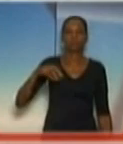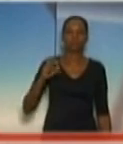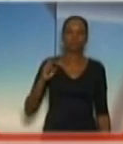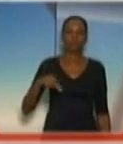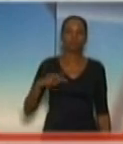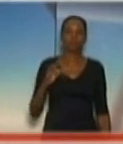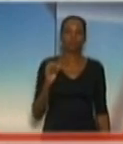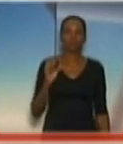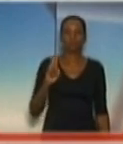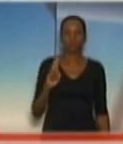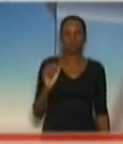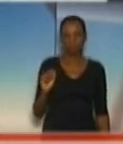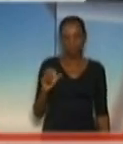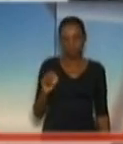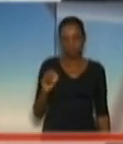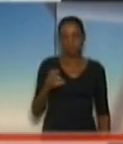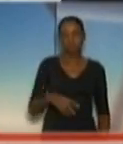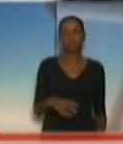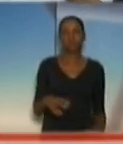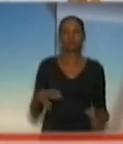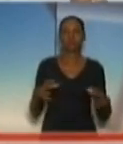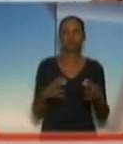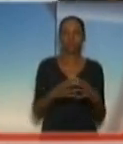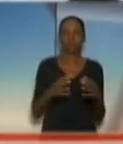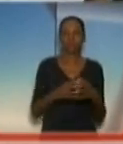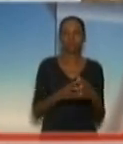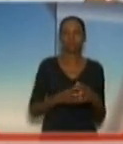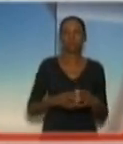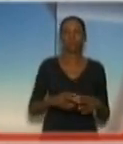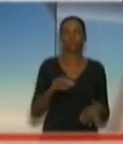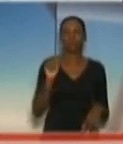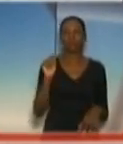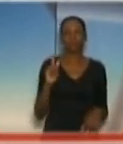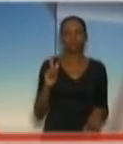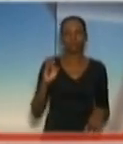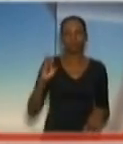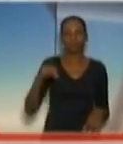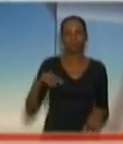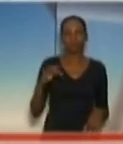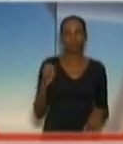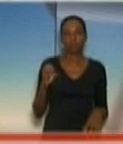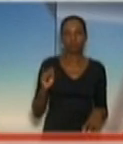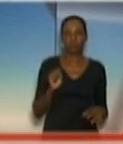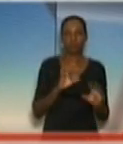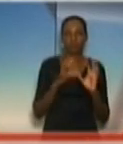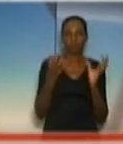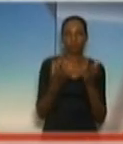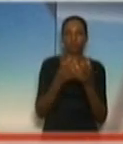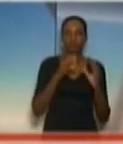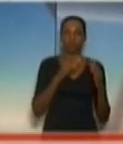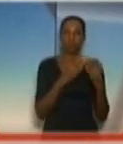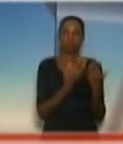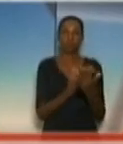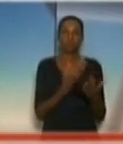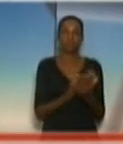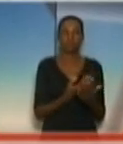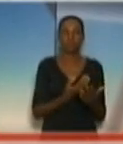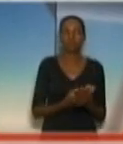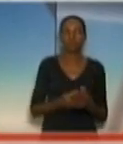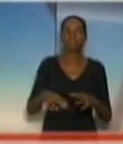de organização escolar, uma concorrida e lotada audiência pública, onde